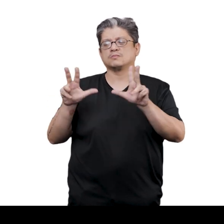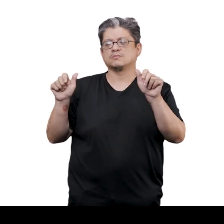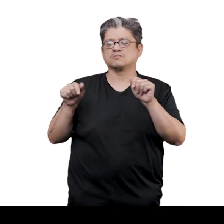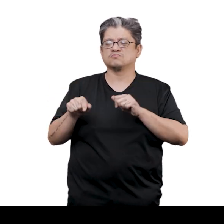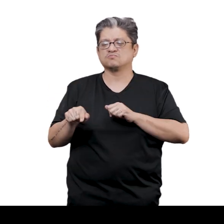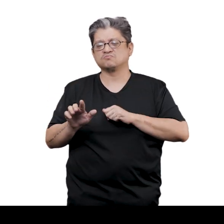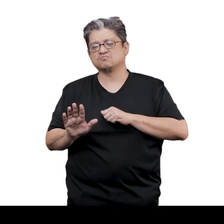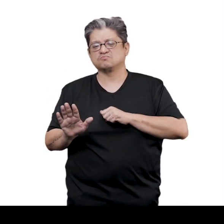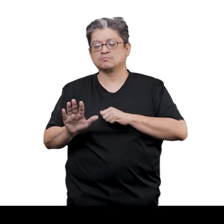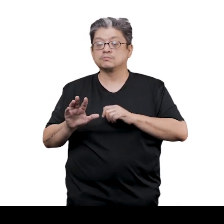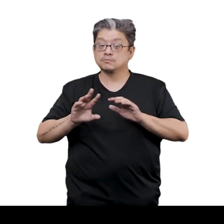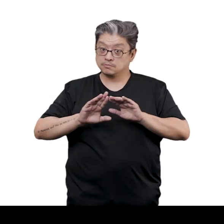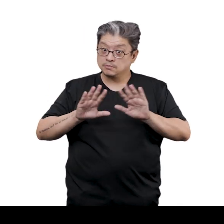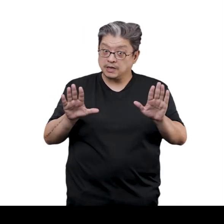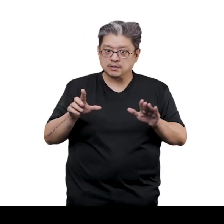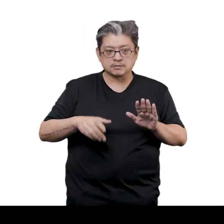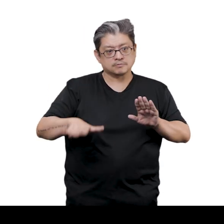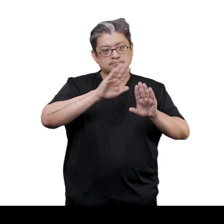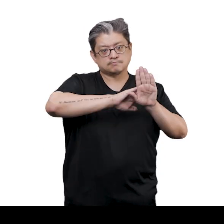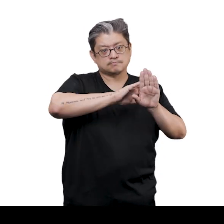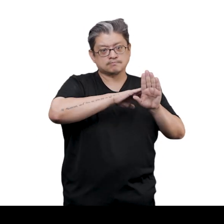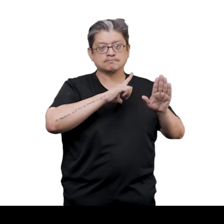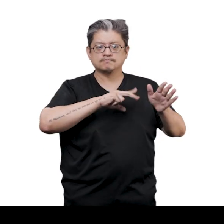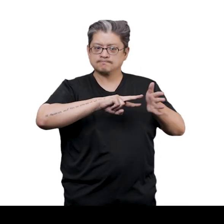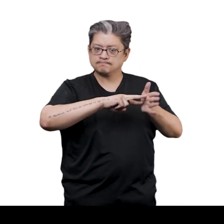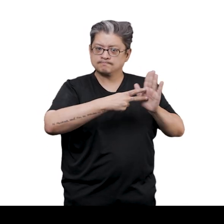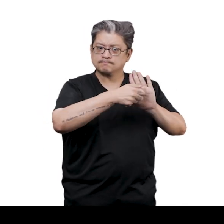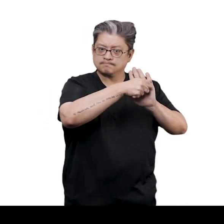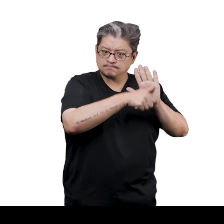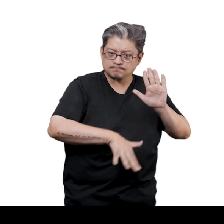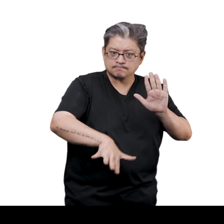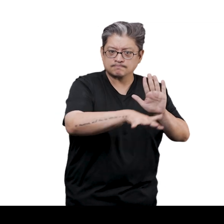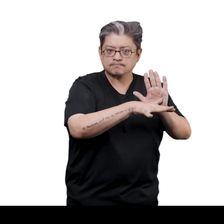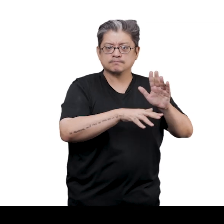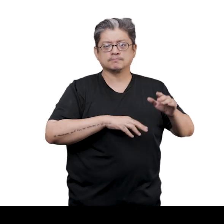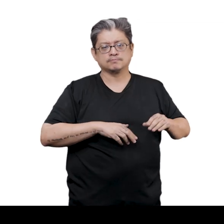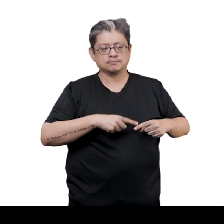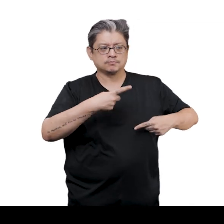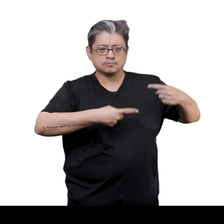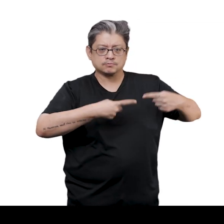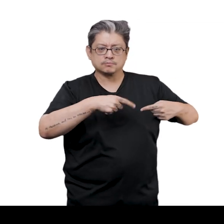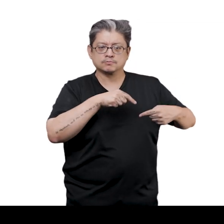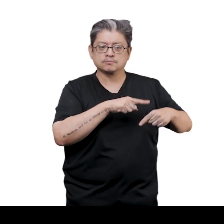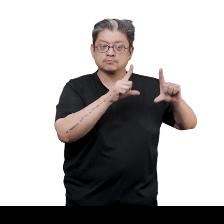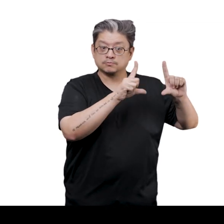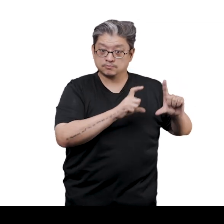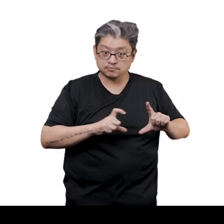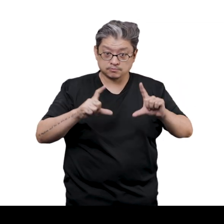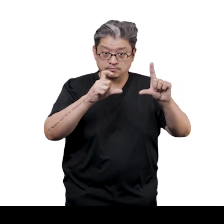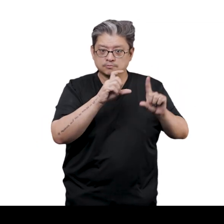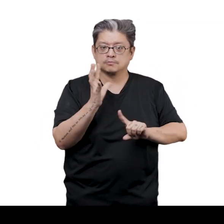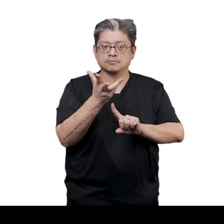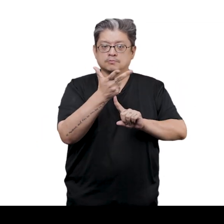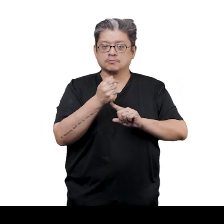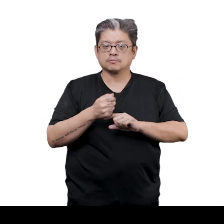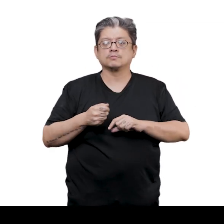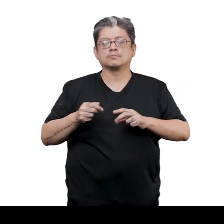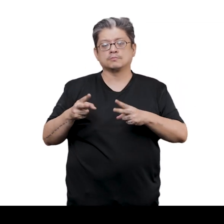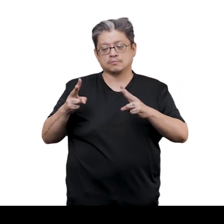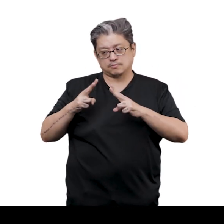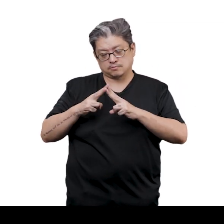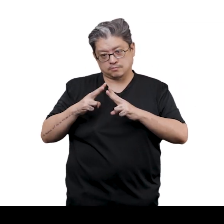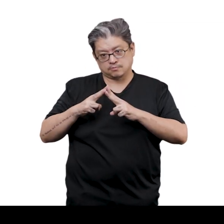questões sociais e políticas. Caso das fotografias de Kiluanji Kia Renda e da pintura de Sarah